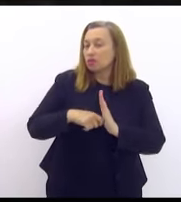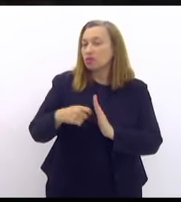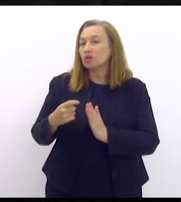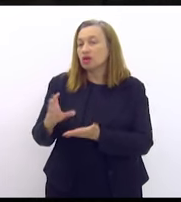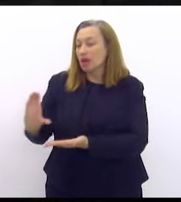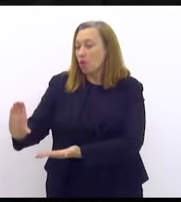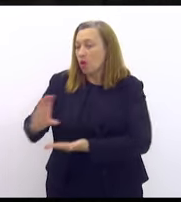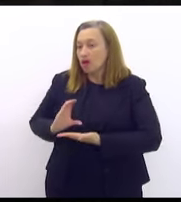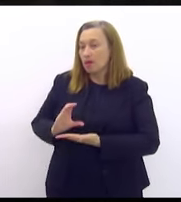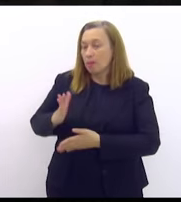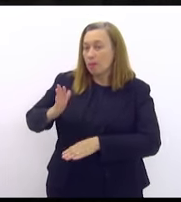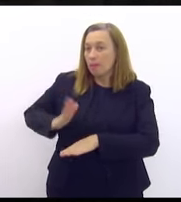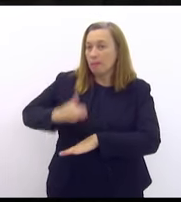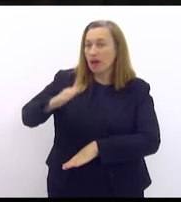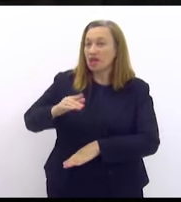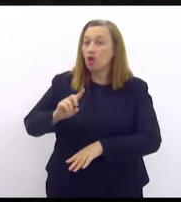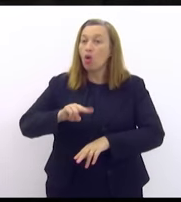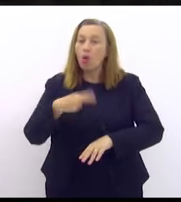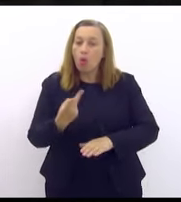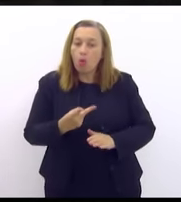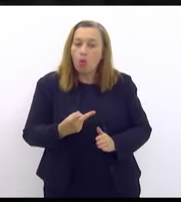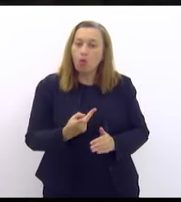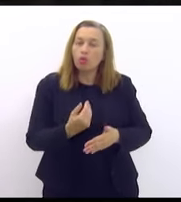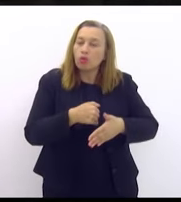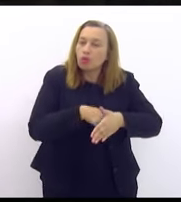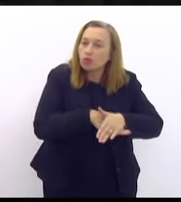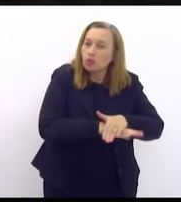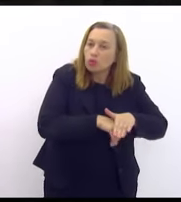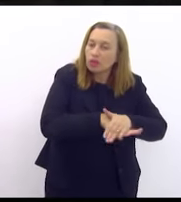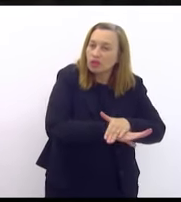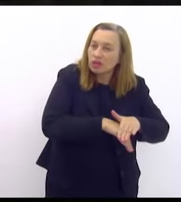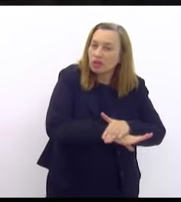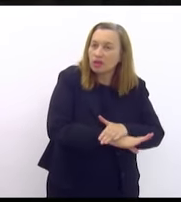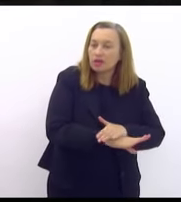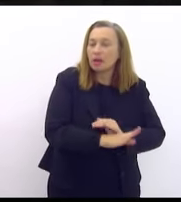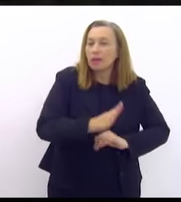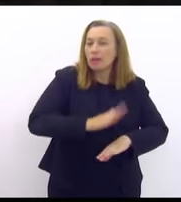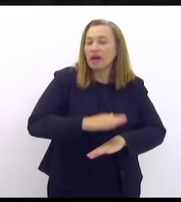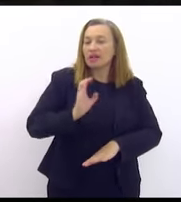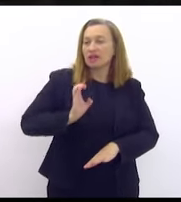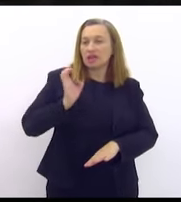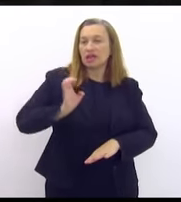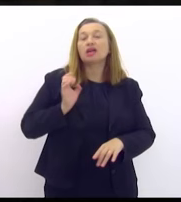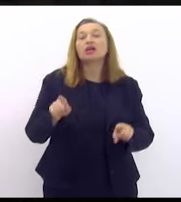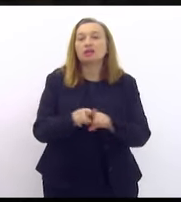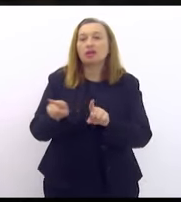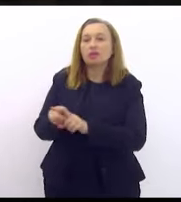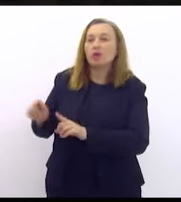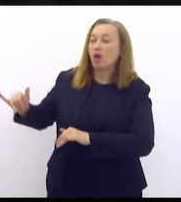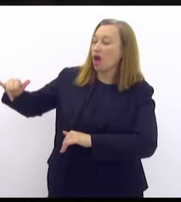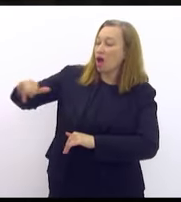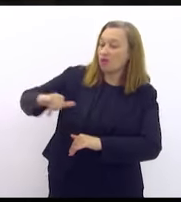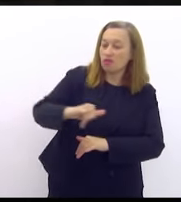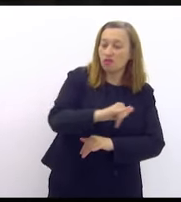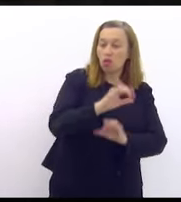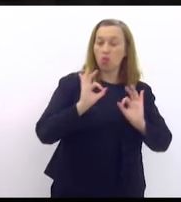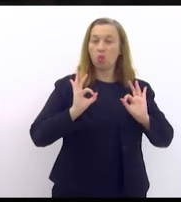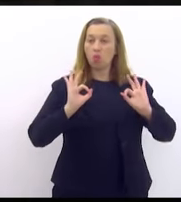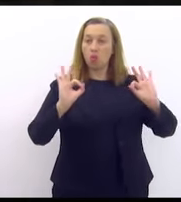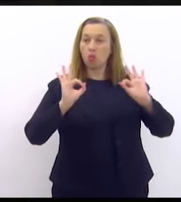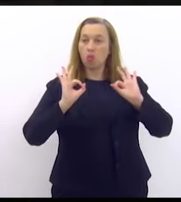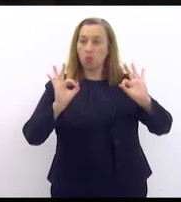acumulam mais riquezas. Então, tributar jet ski, tributar aviões e aeronaves de luxo,